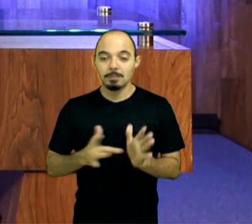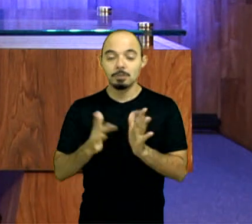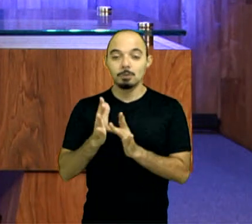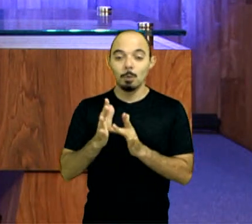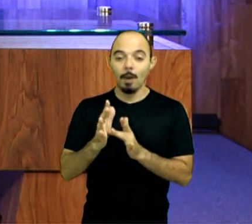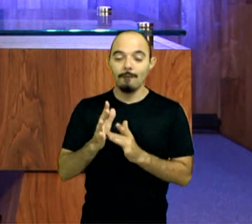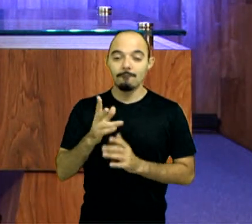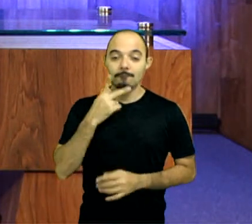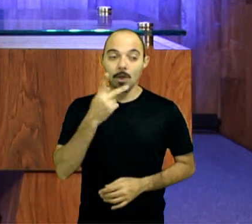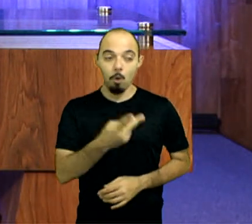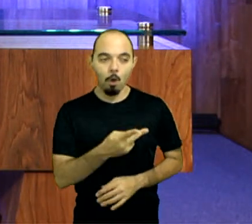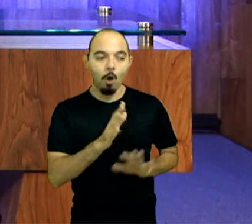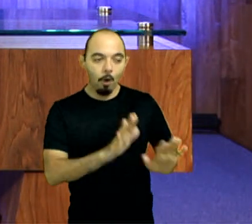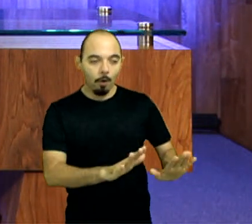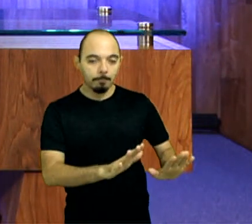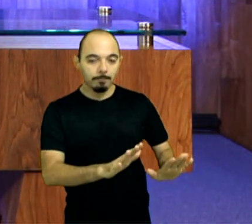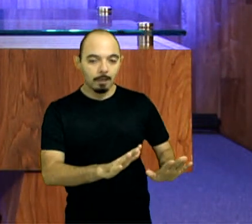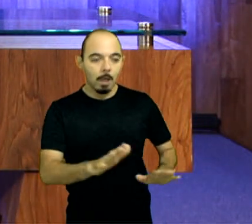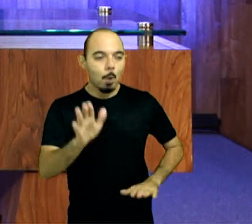Vamos daqui!